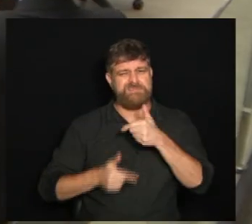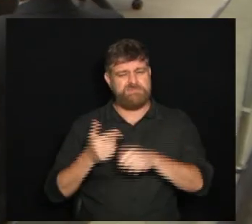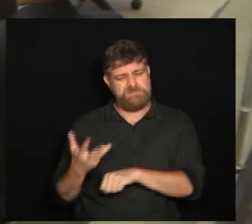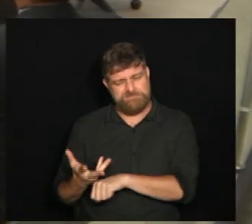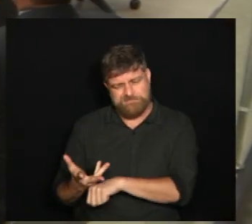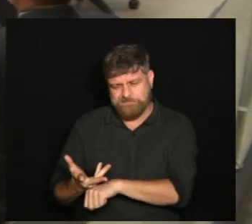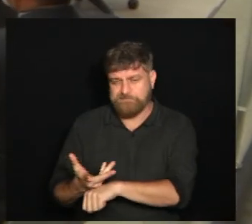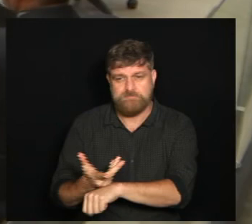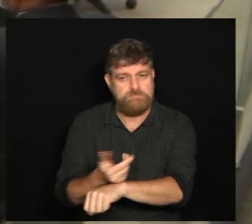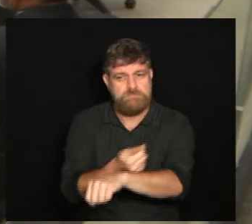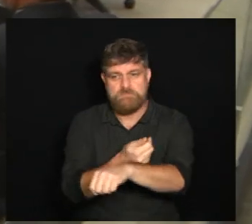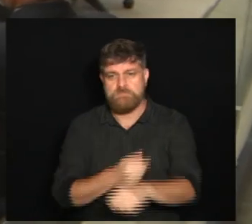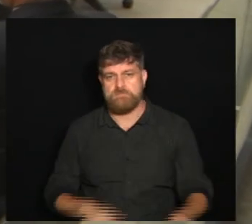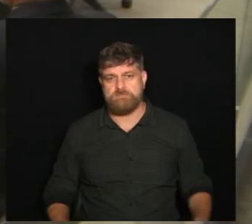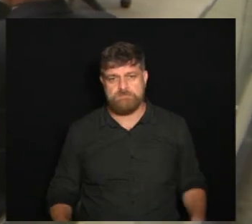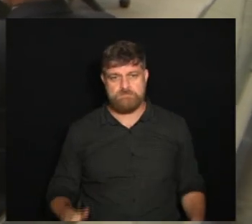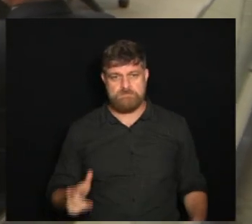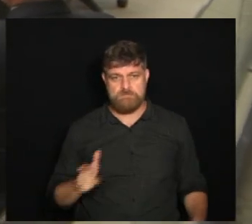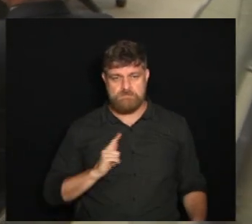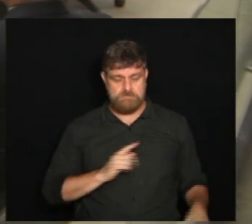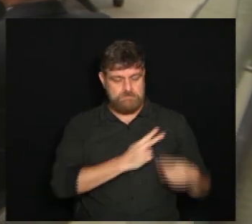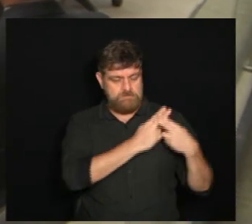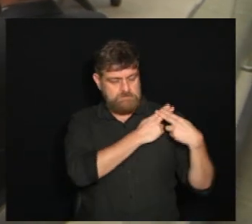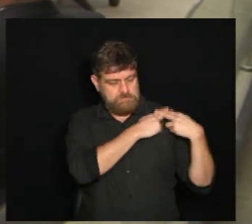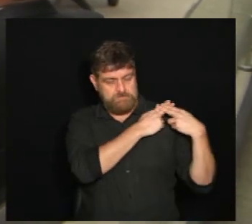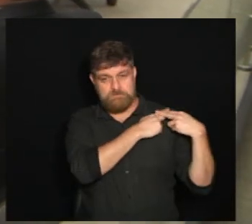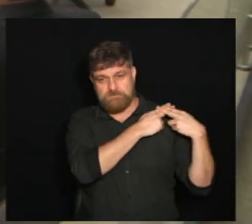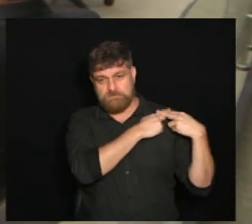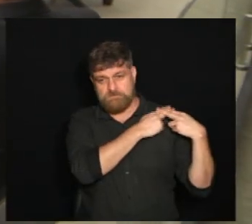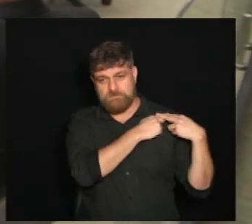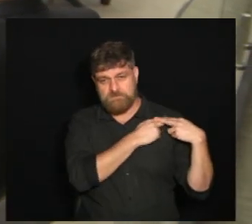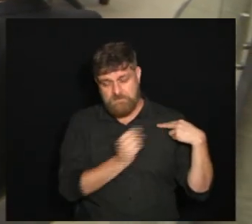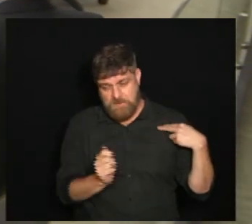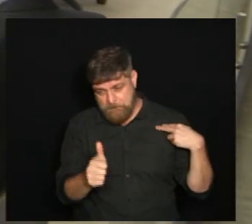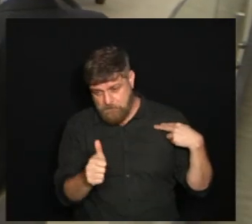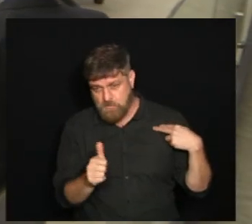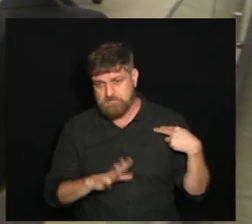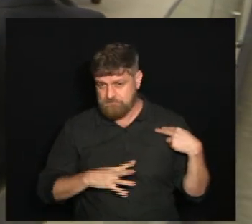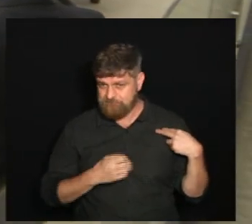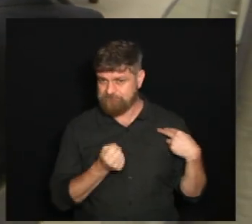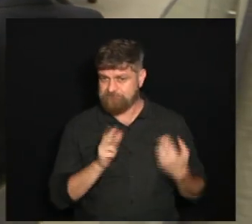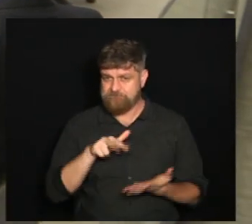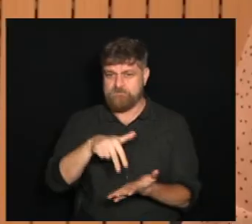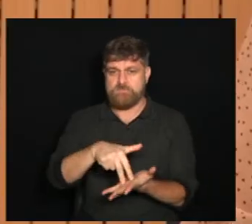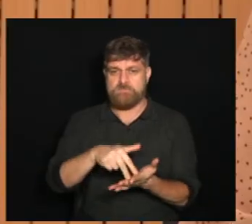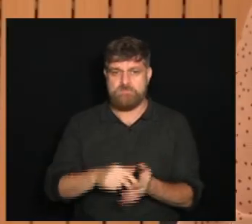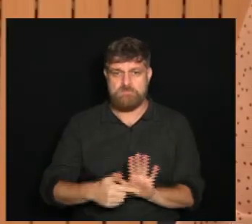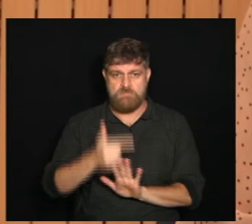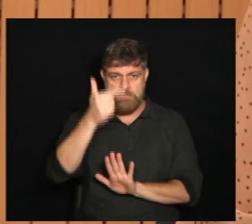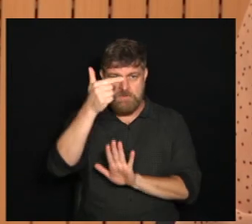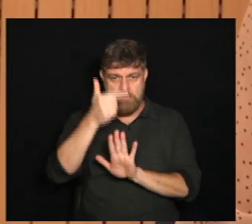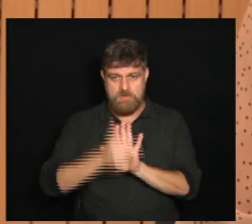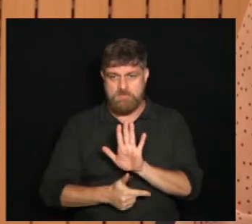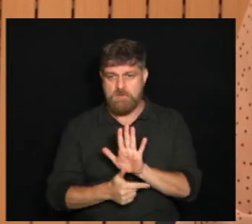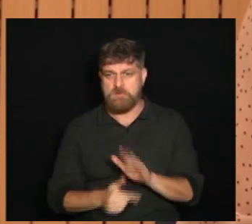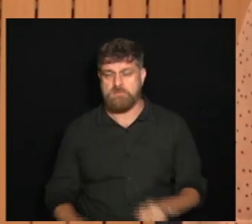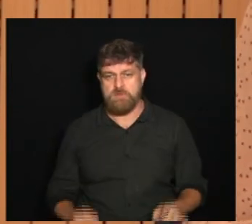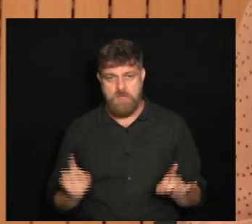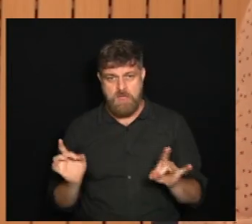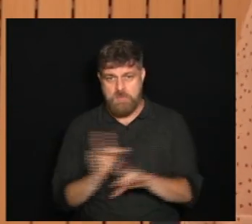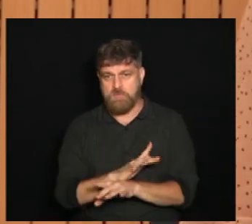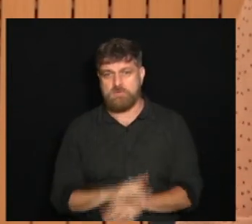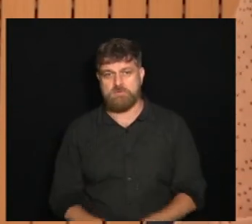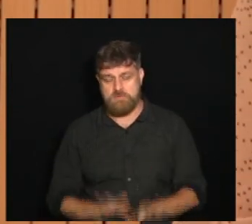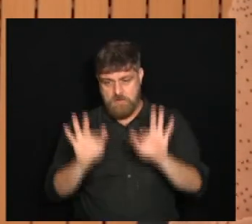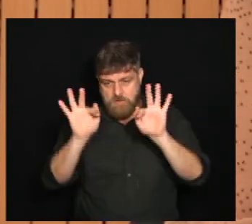uma função para poucos. Nada mais tendo a deliberar,